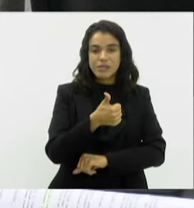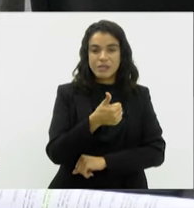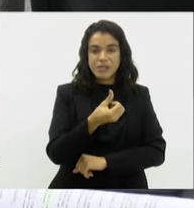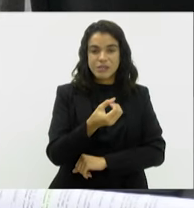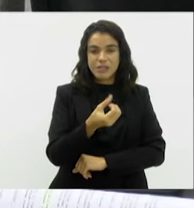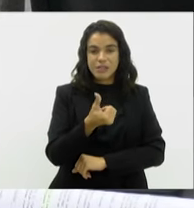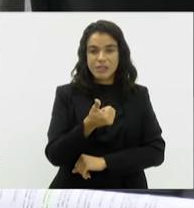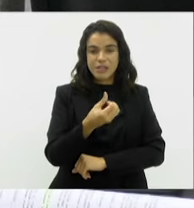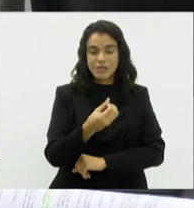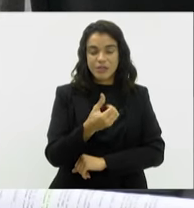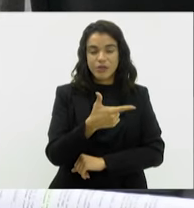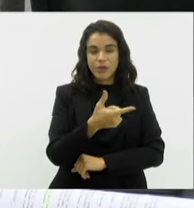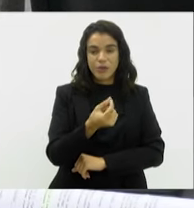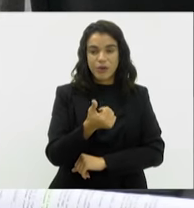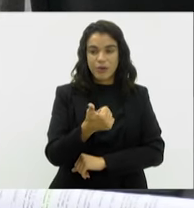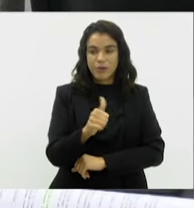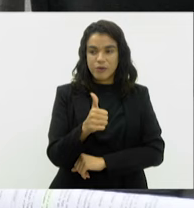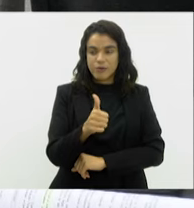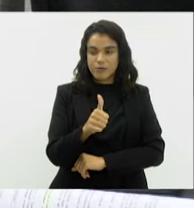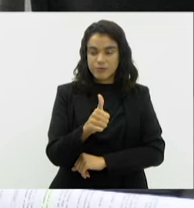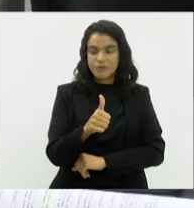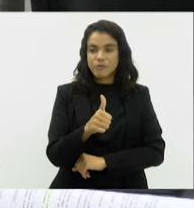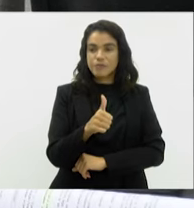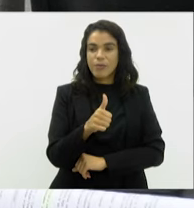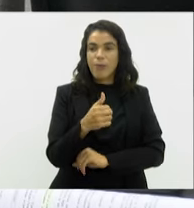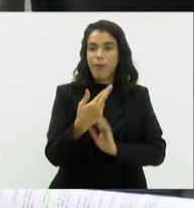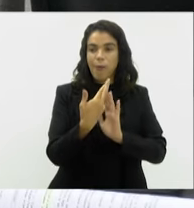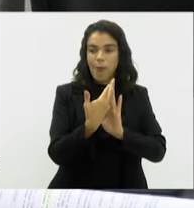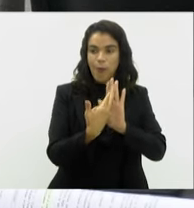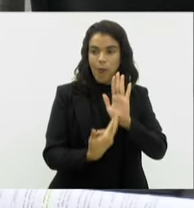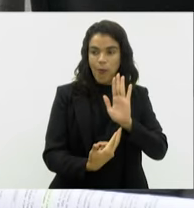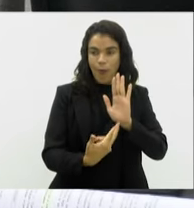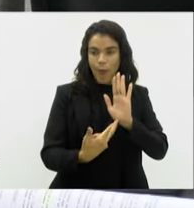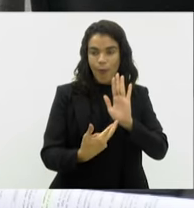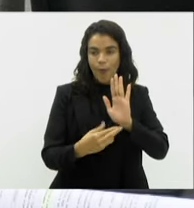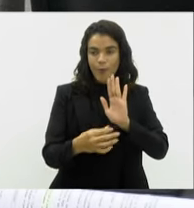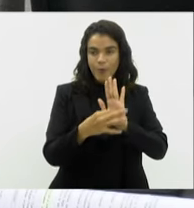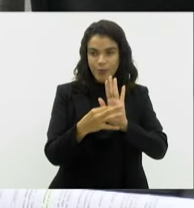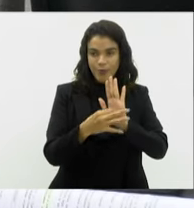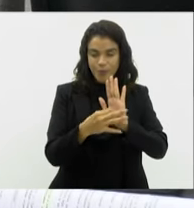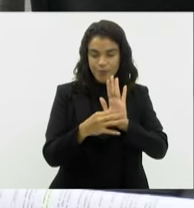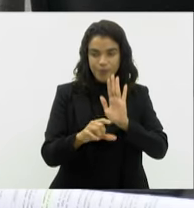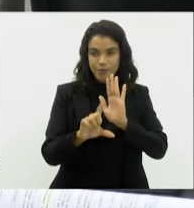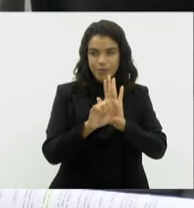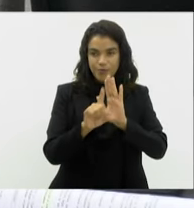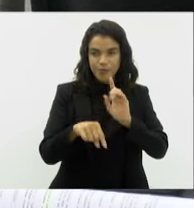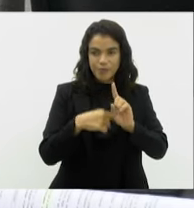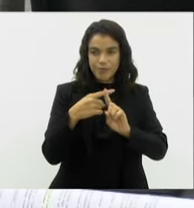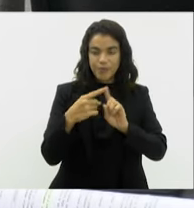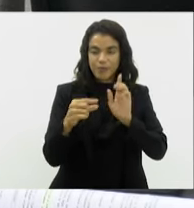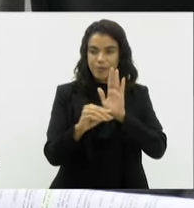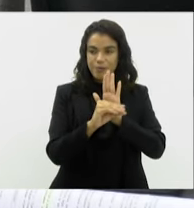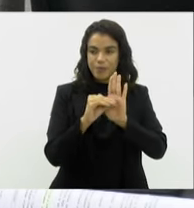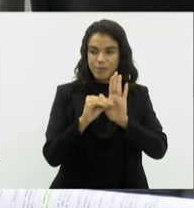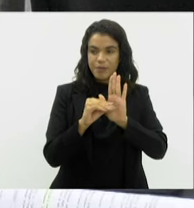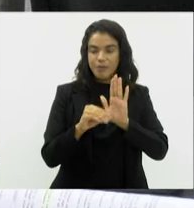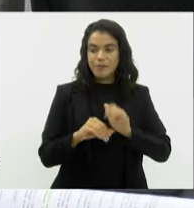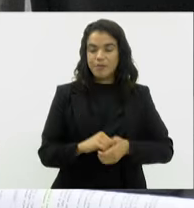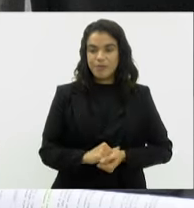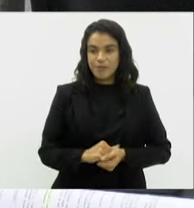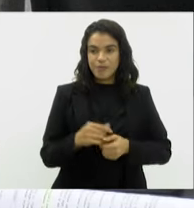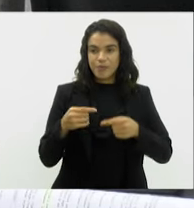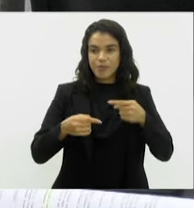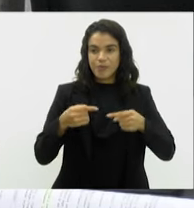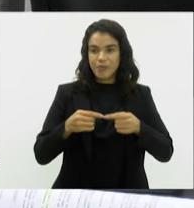de outubro de 2011, que passa a vigorar com a seguinte redação. Parecer é pela legalidade com emenda. Em